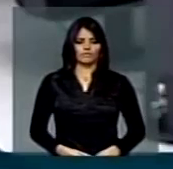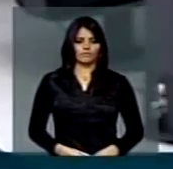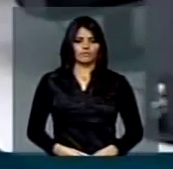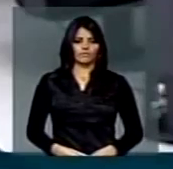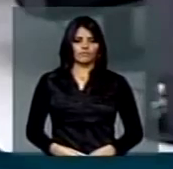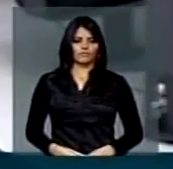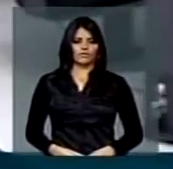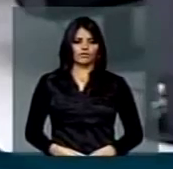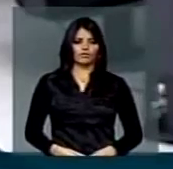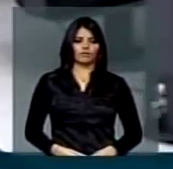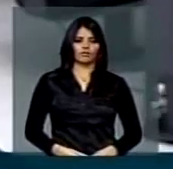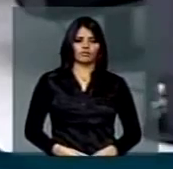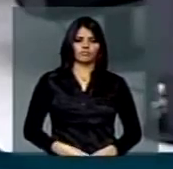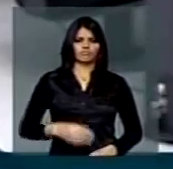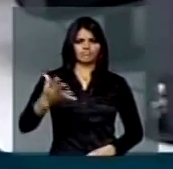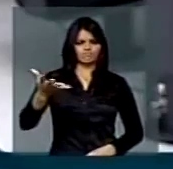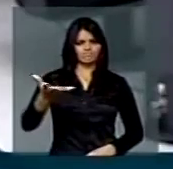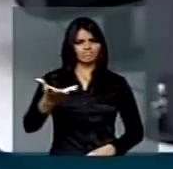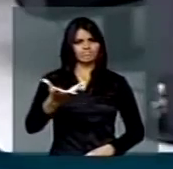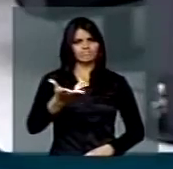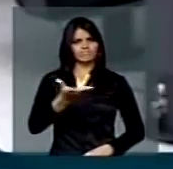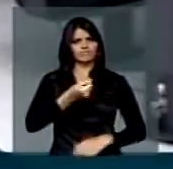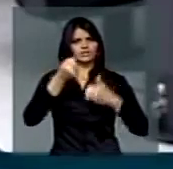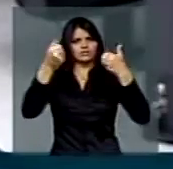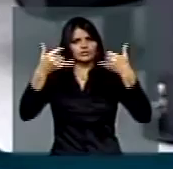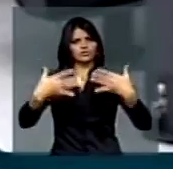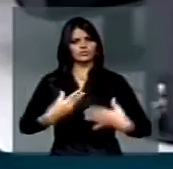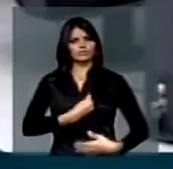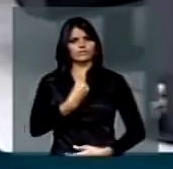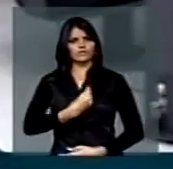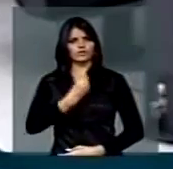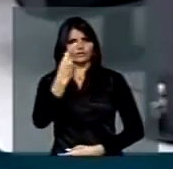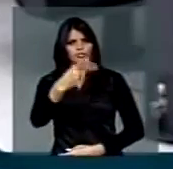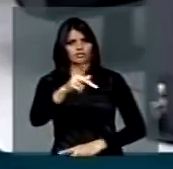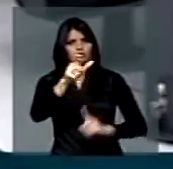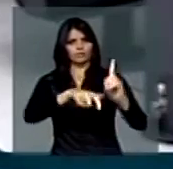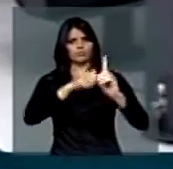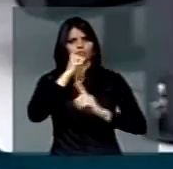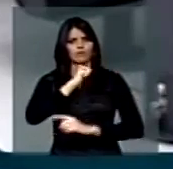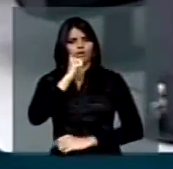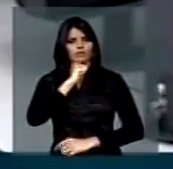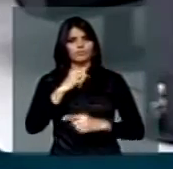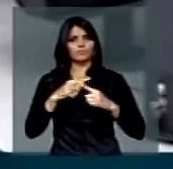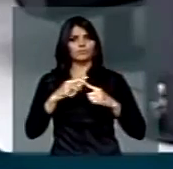com tal brilhantismo e com um